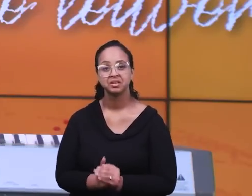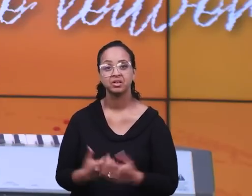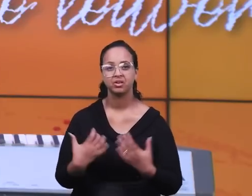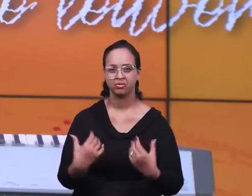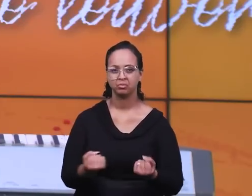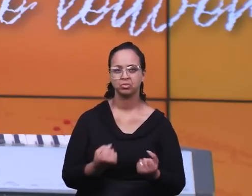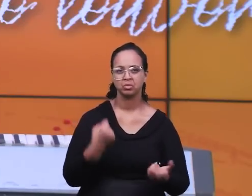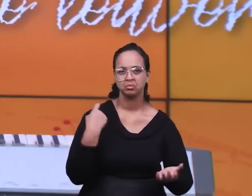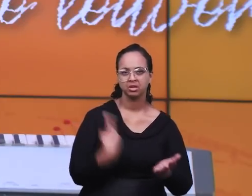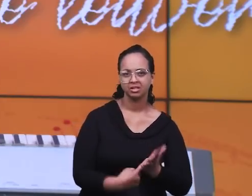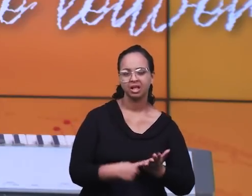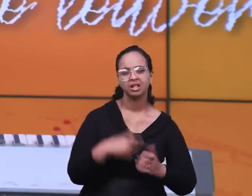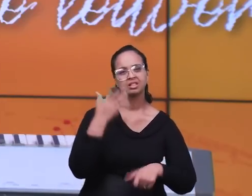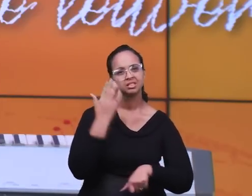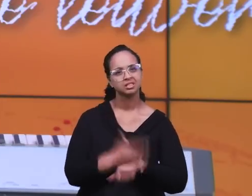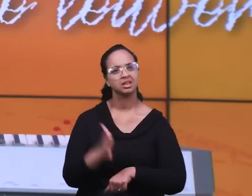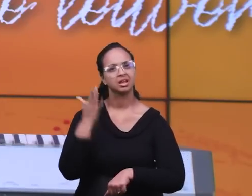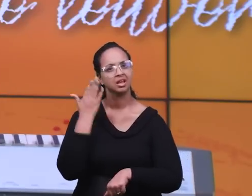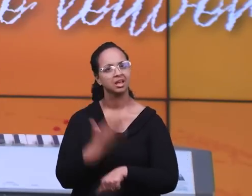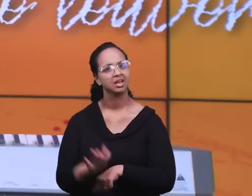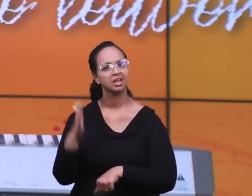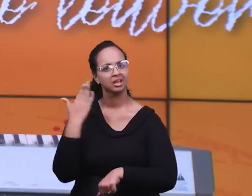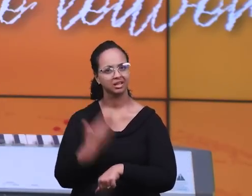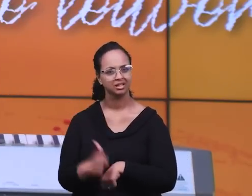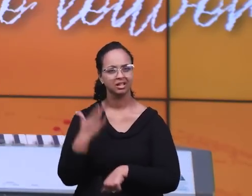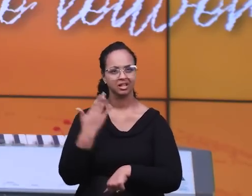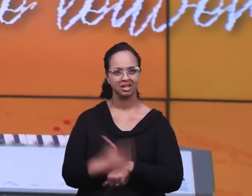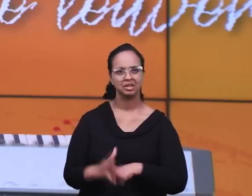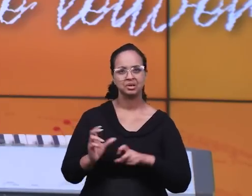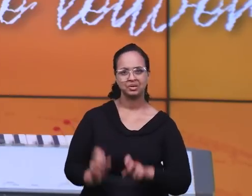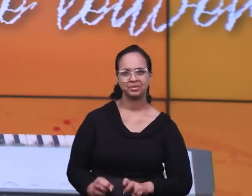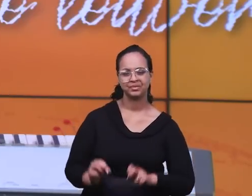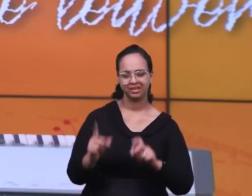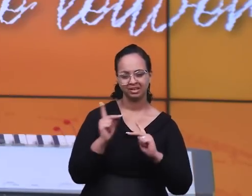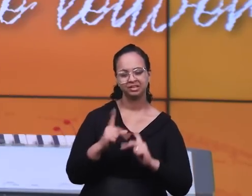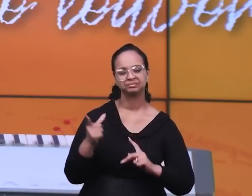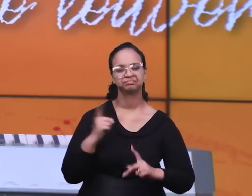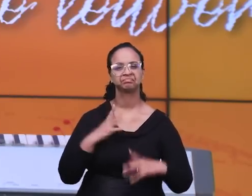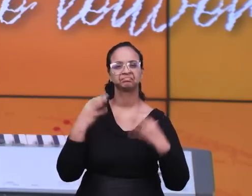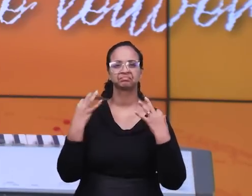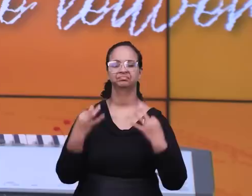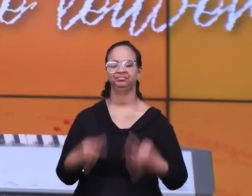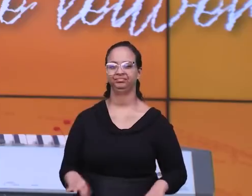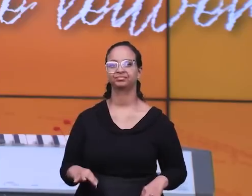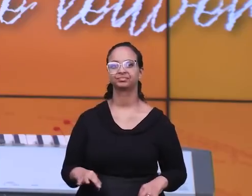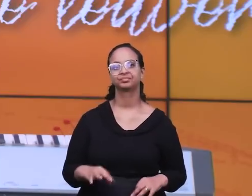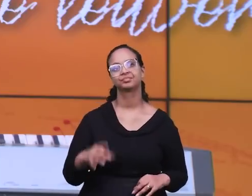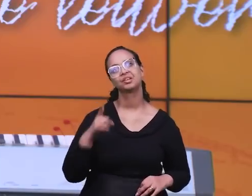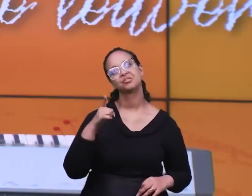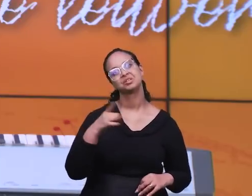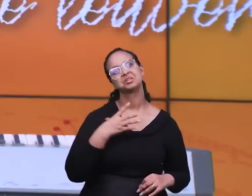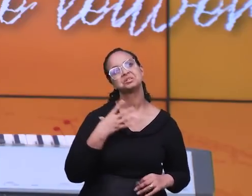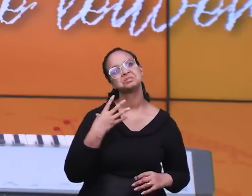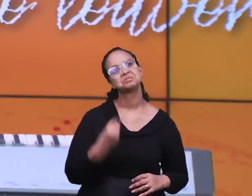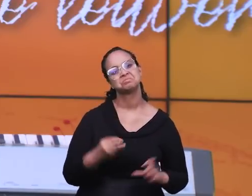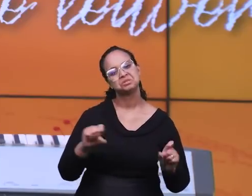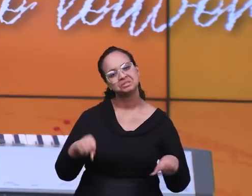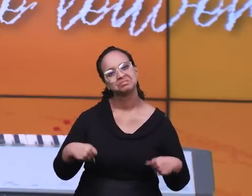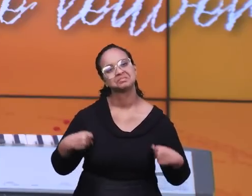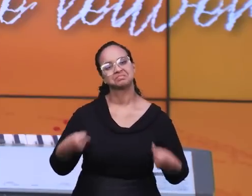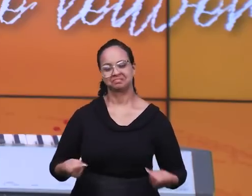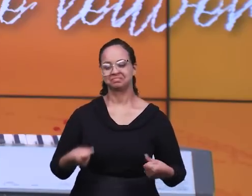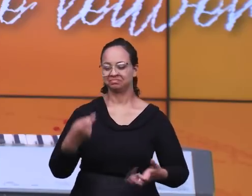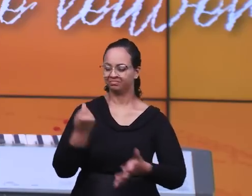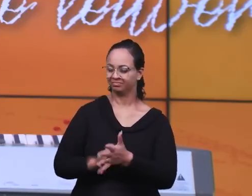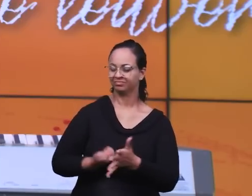Amém? Vamos combinar de vocês treinarem bastante, certo? Tenho certeza que sim. Vocês são